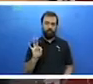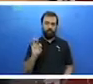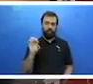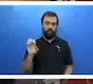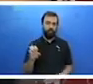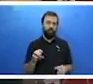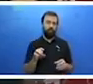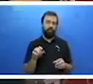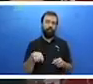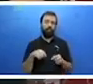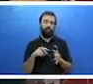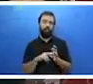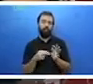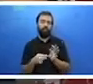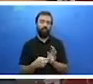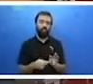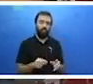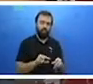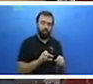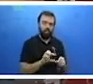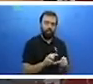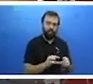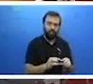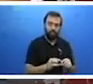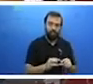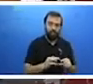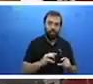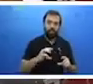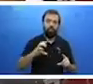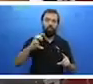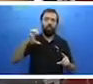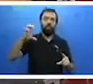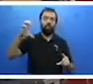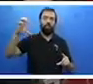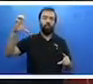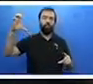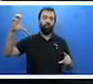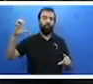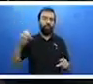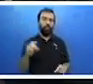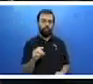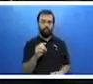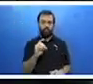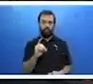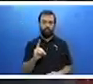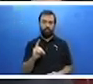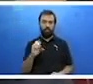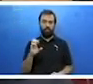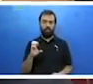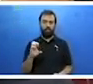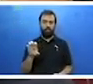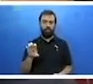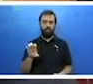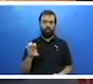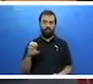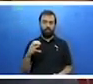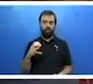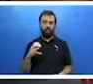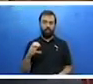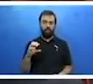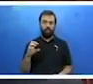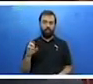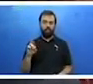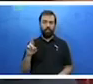pequenininho. Conforme vai crescendo, vai aumentando. Mas e decrescente? Essa sílabazinha na frente